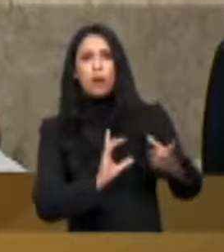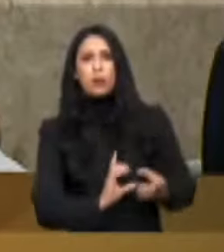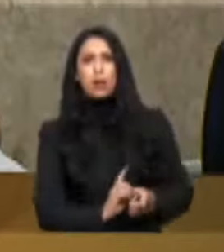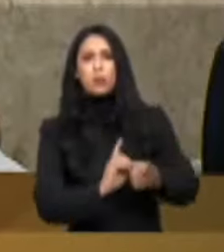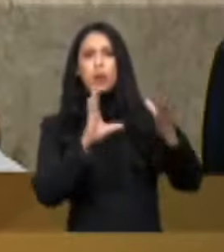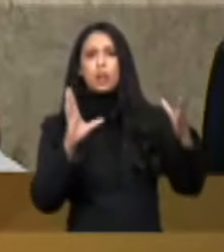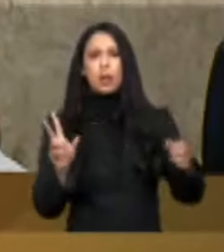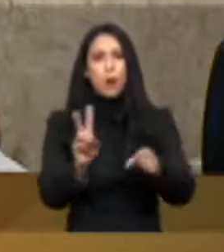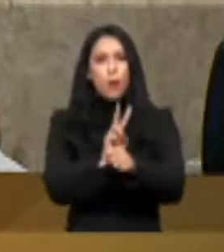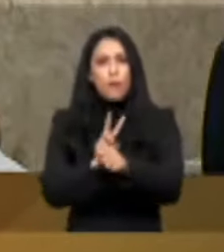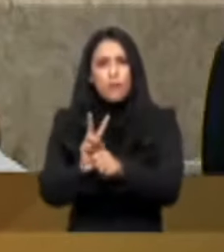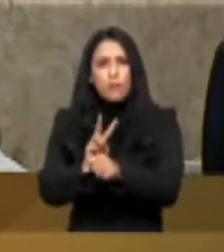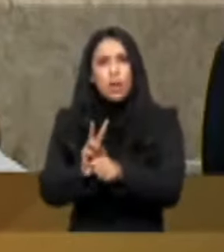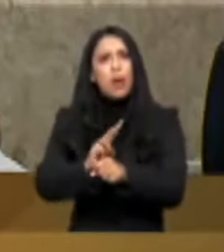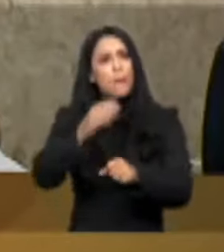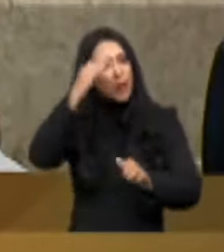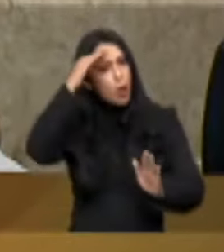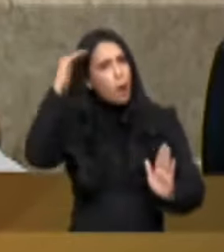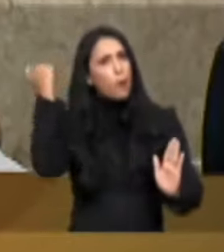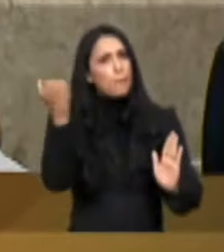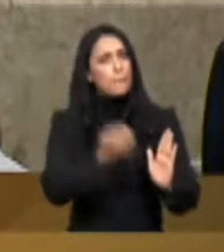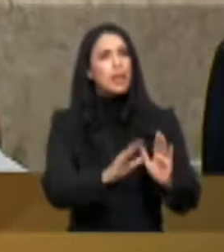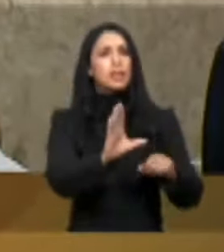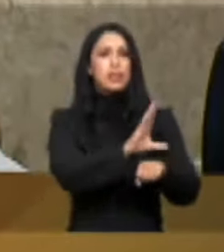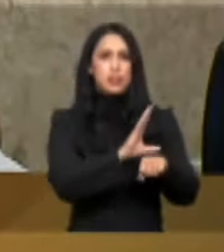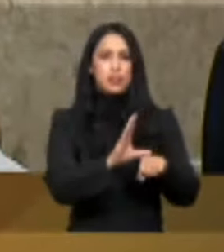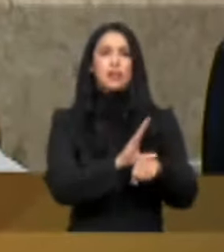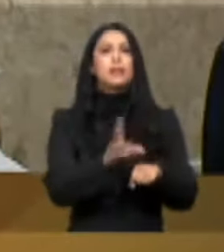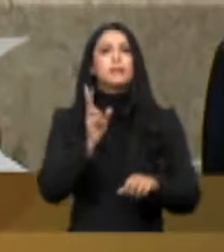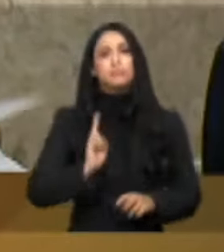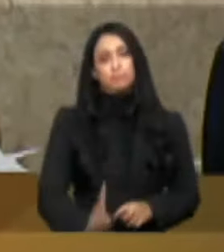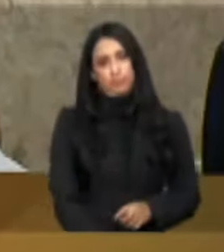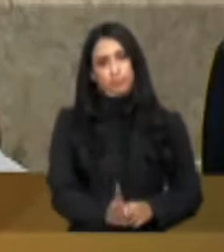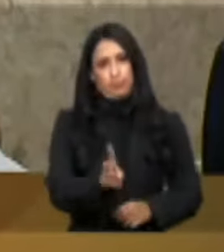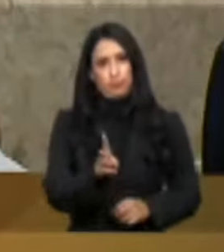fiscalização de seu cumprimento diuturno.